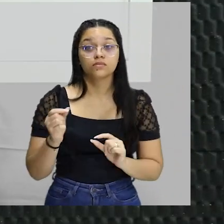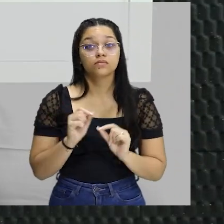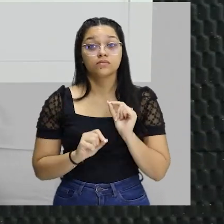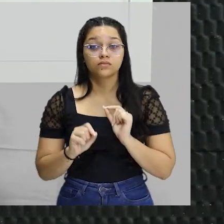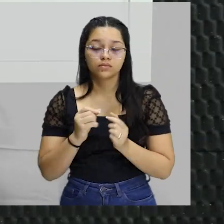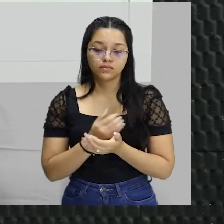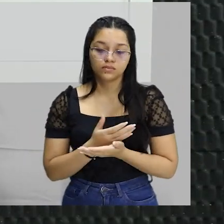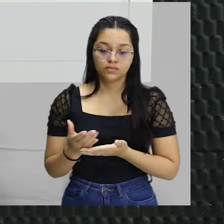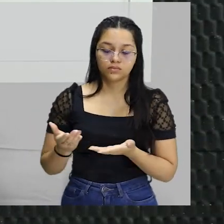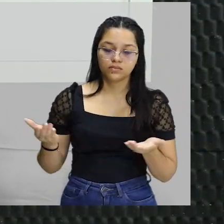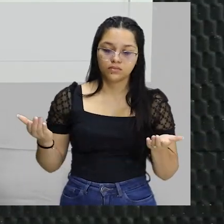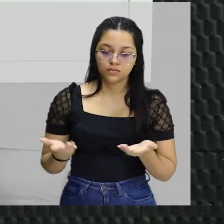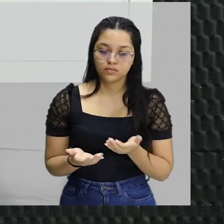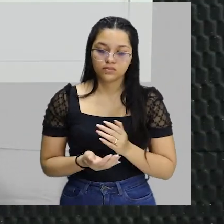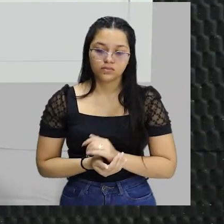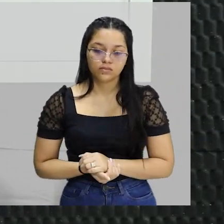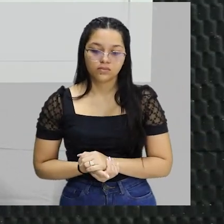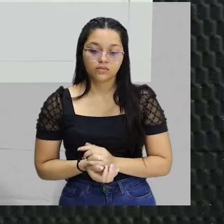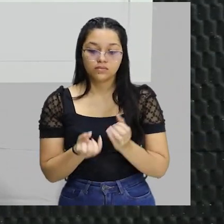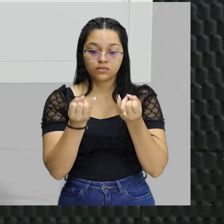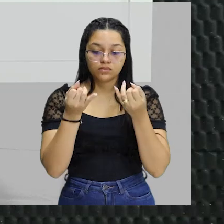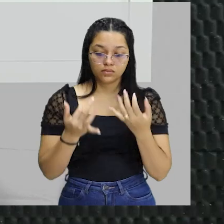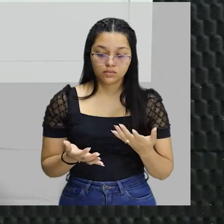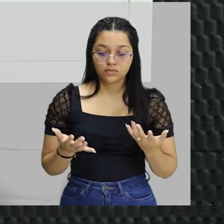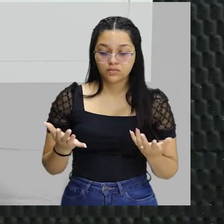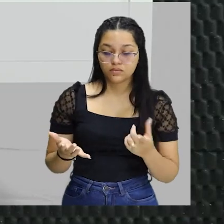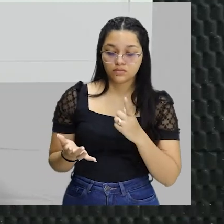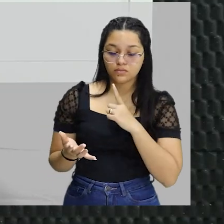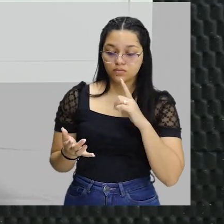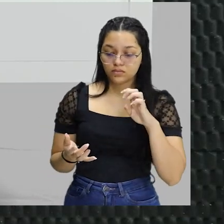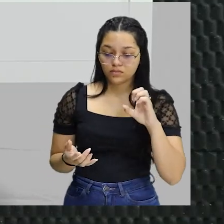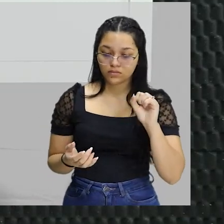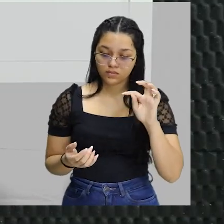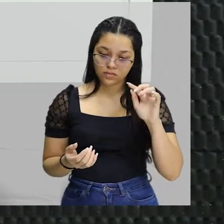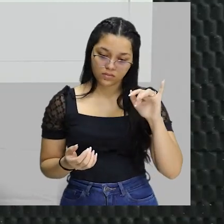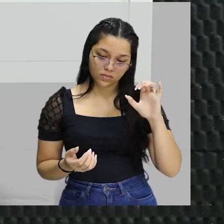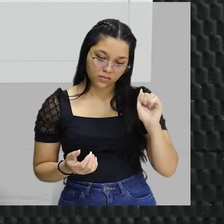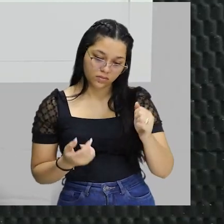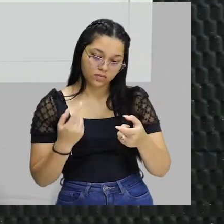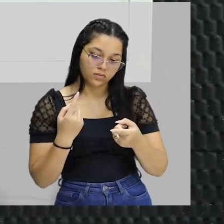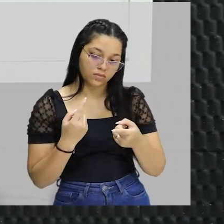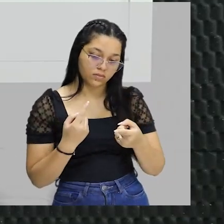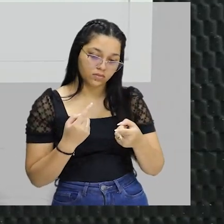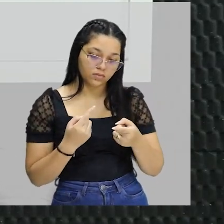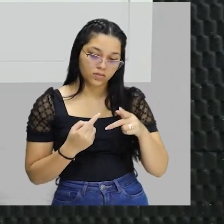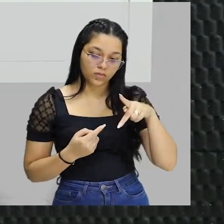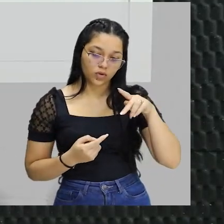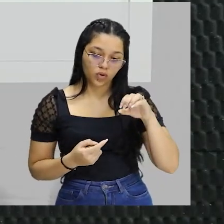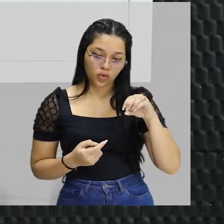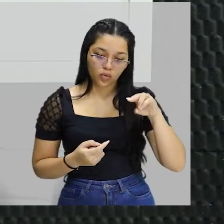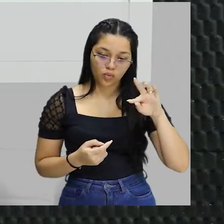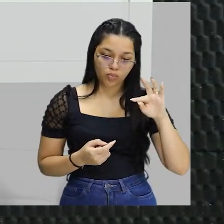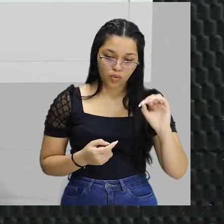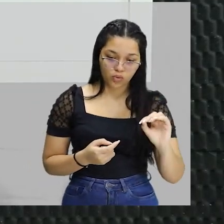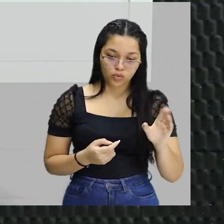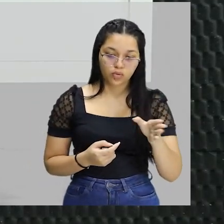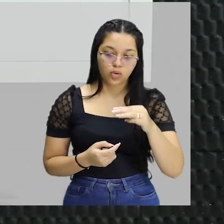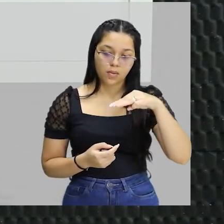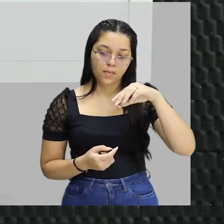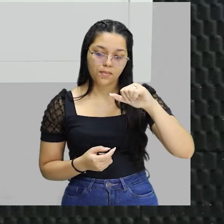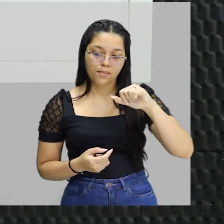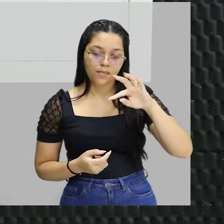começar aqui falando sobre a estática num ponto material. Então tem um ponto aqui qualquer.